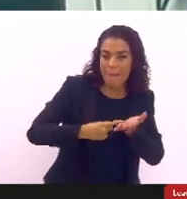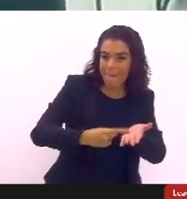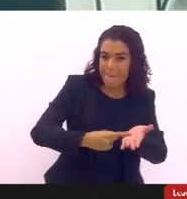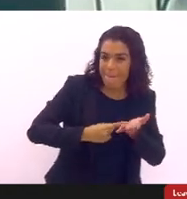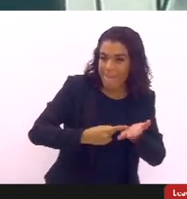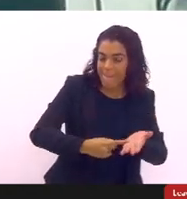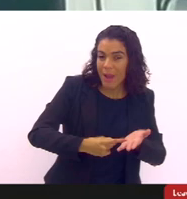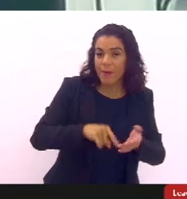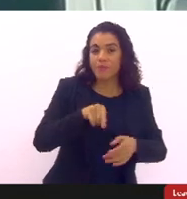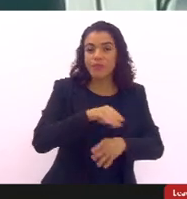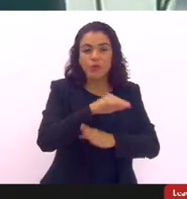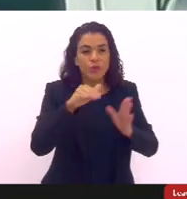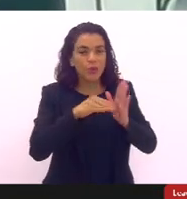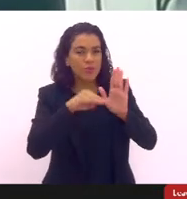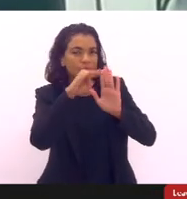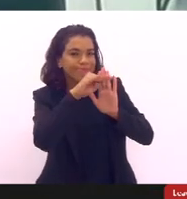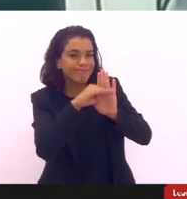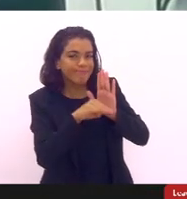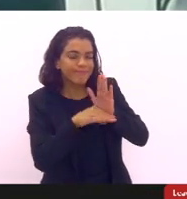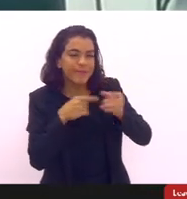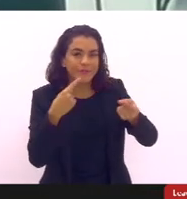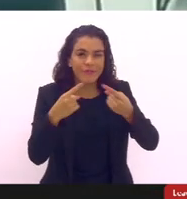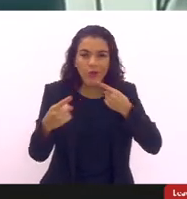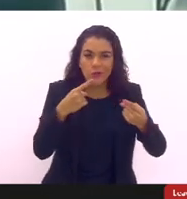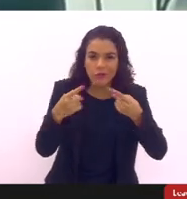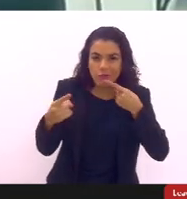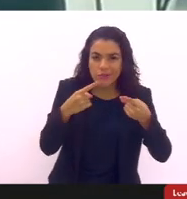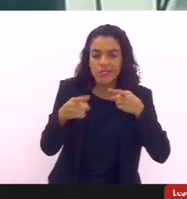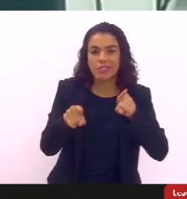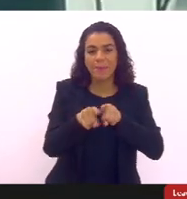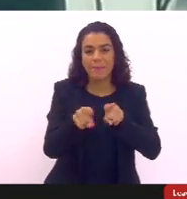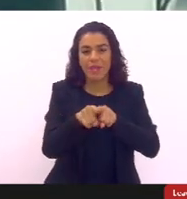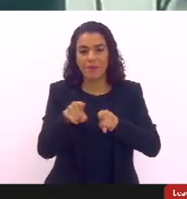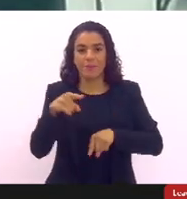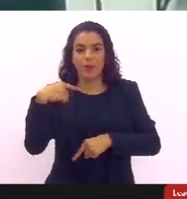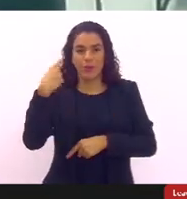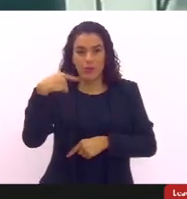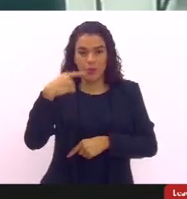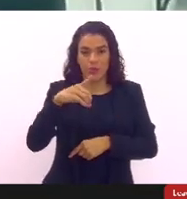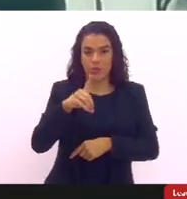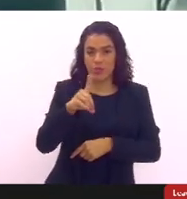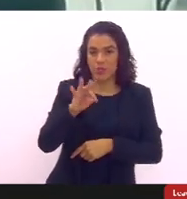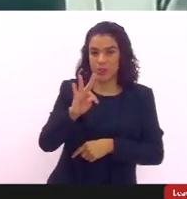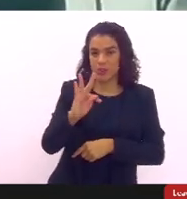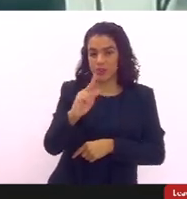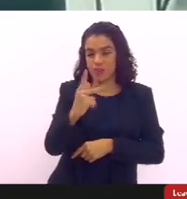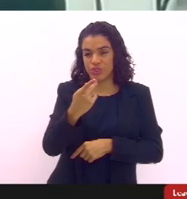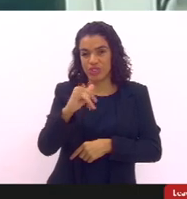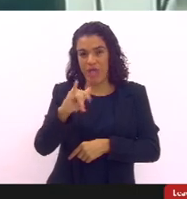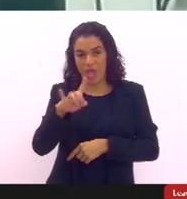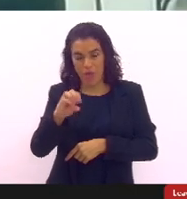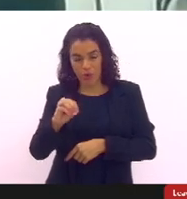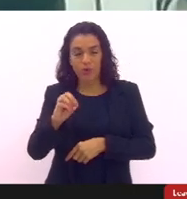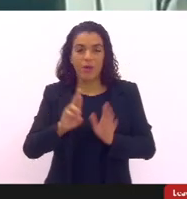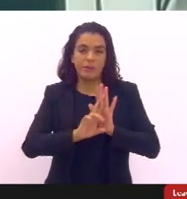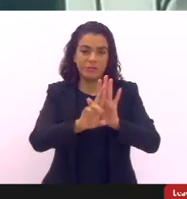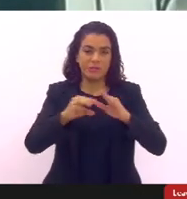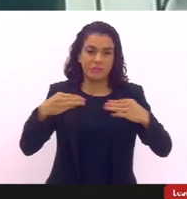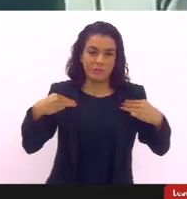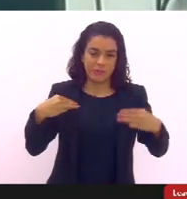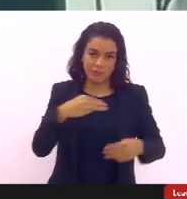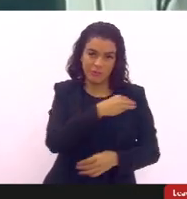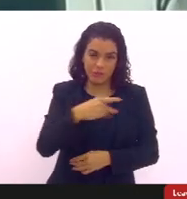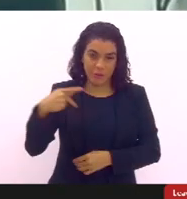né, todas as questões que foram colocadas pelo doutor Tiago, pelo Ministério Público, sobre essa ação